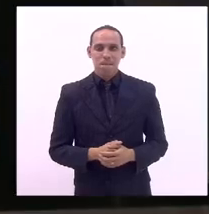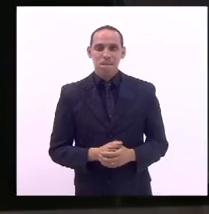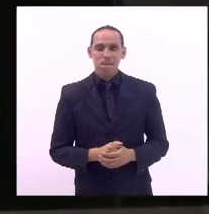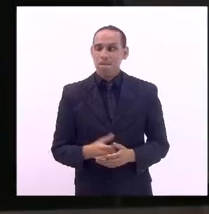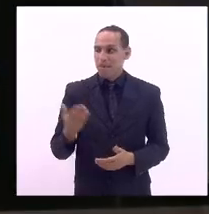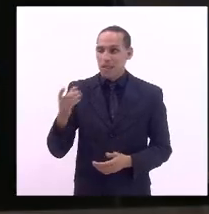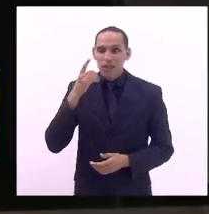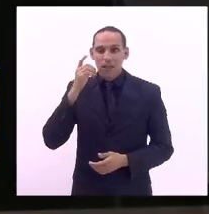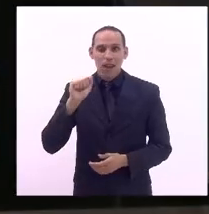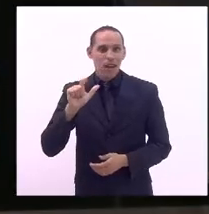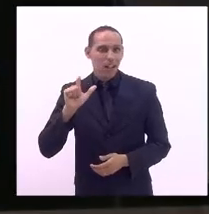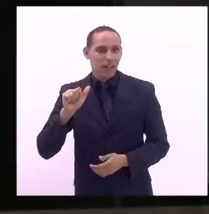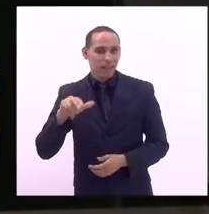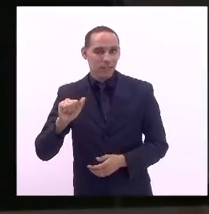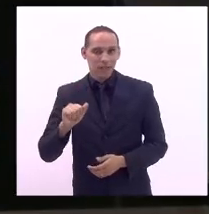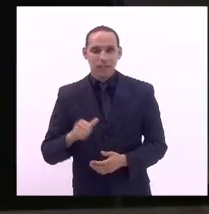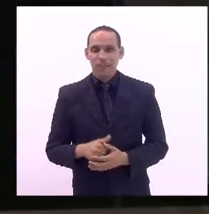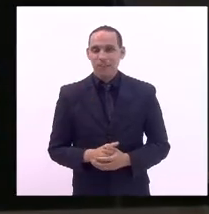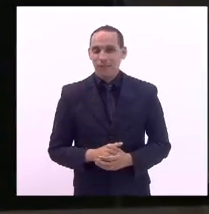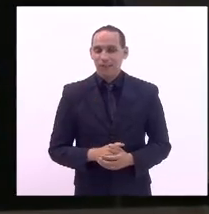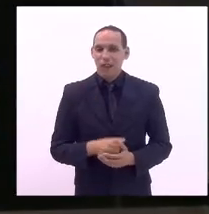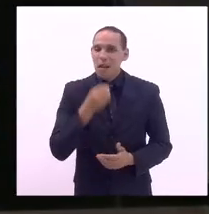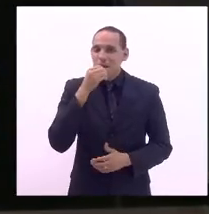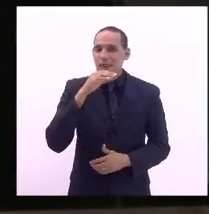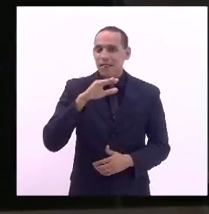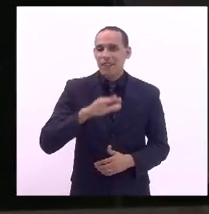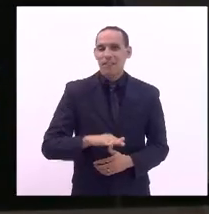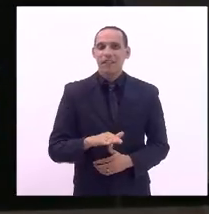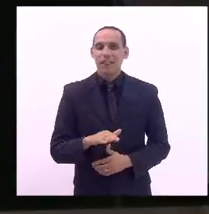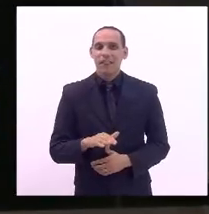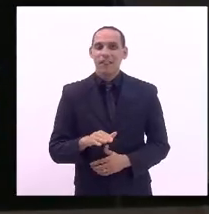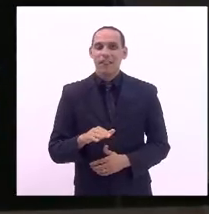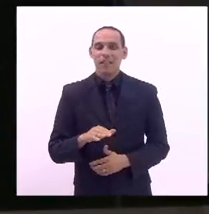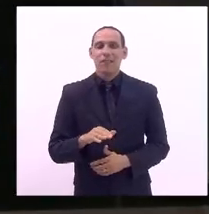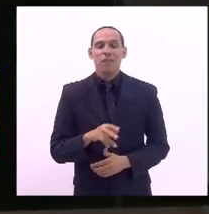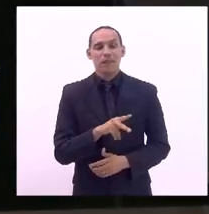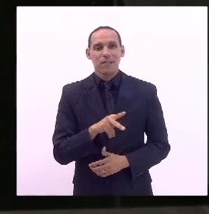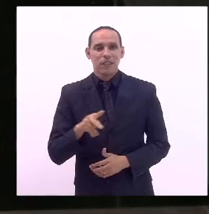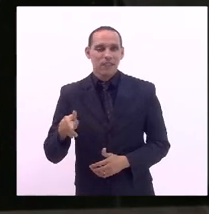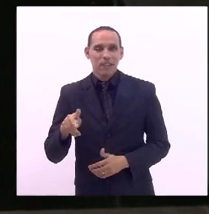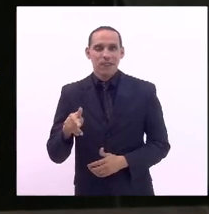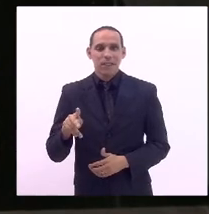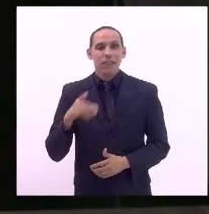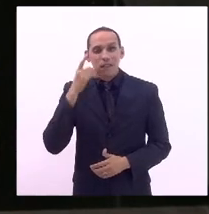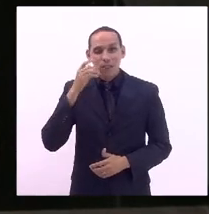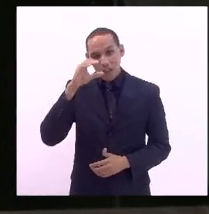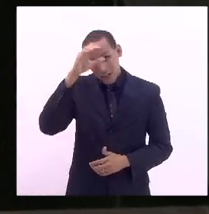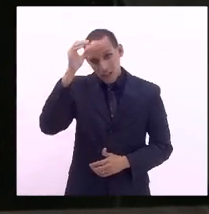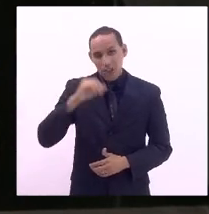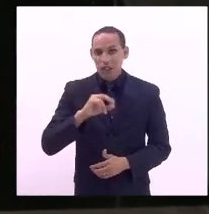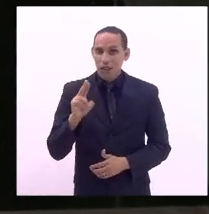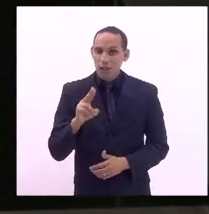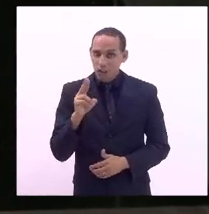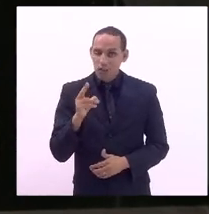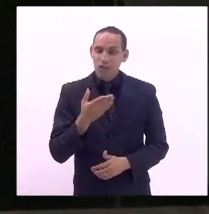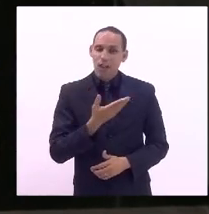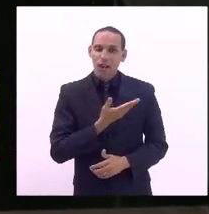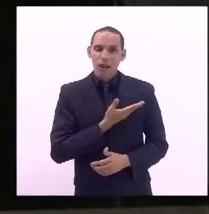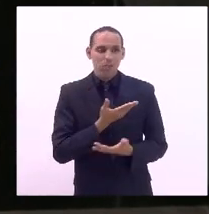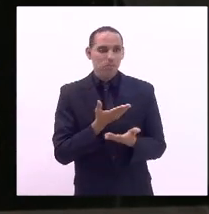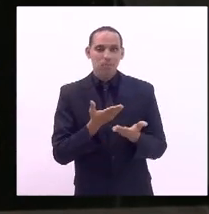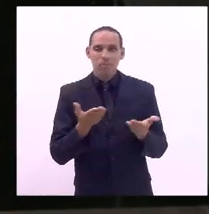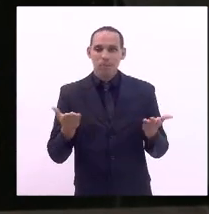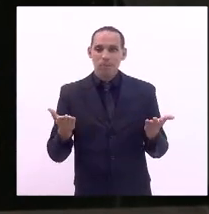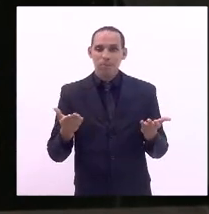Deputada Alana Passos. Boa tarde, presidente, deputada Tia Ju. Boa tarde, meus nobres colegas